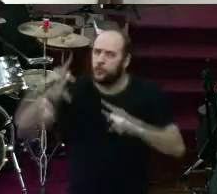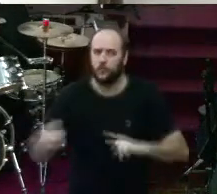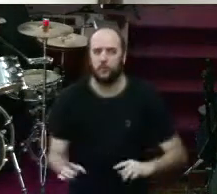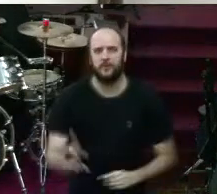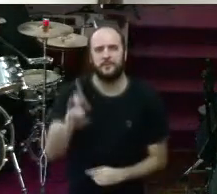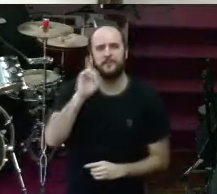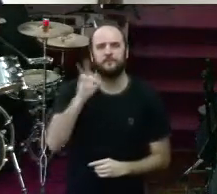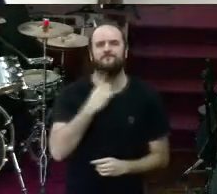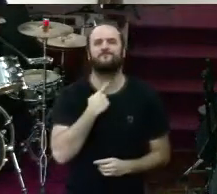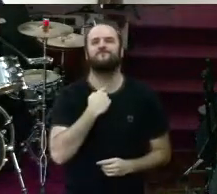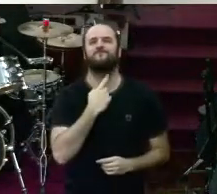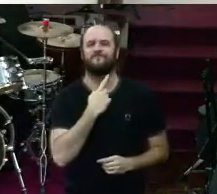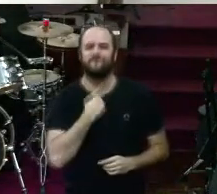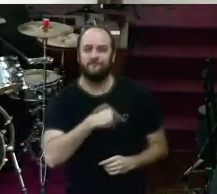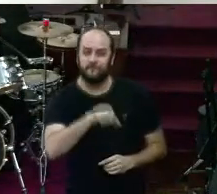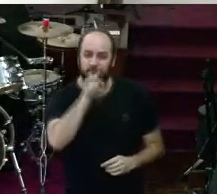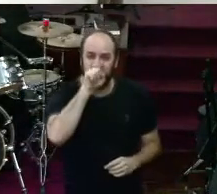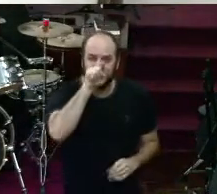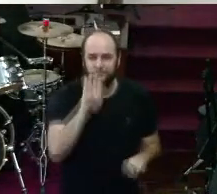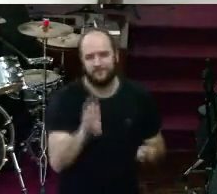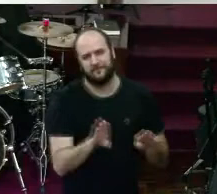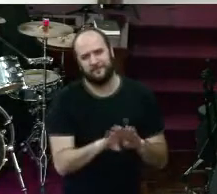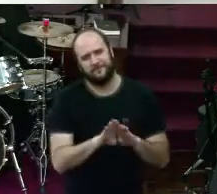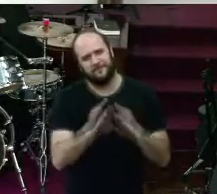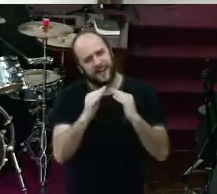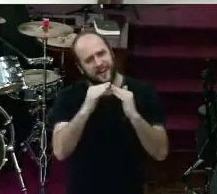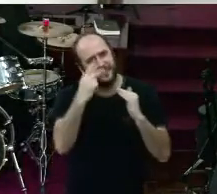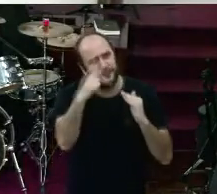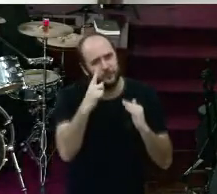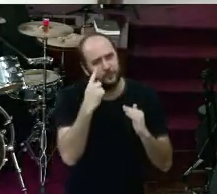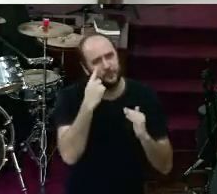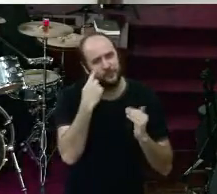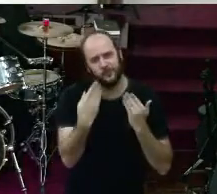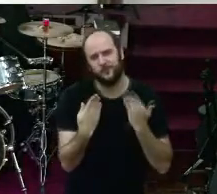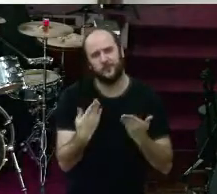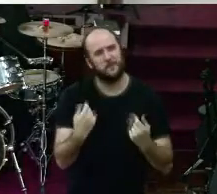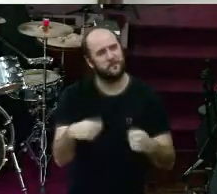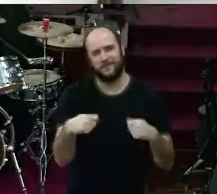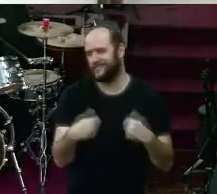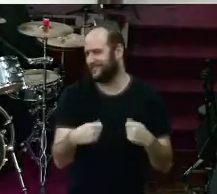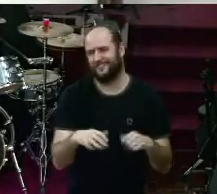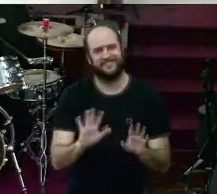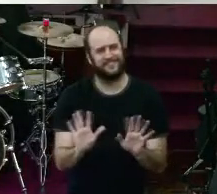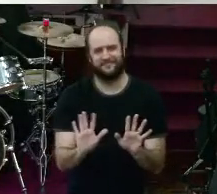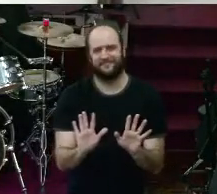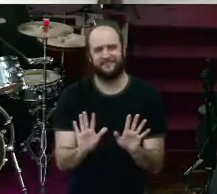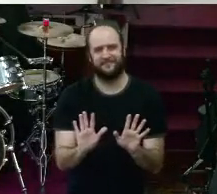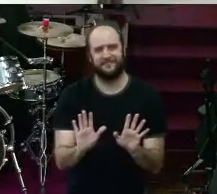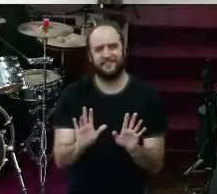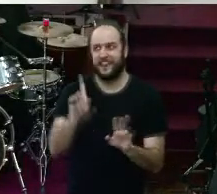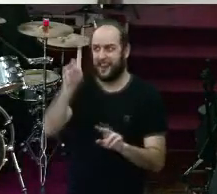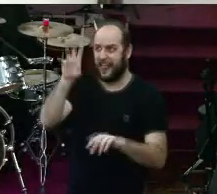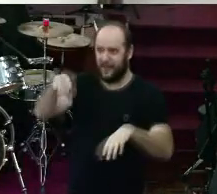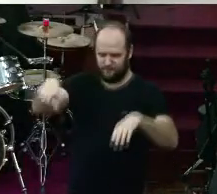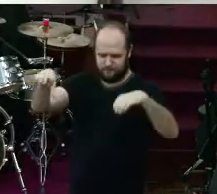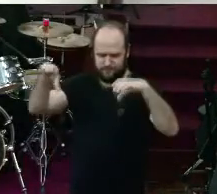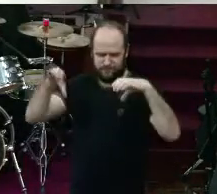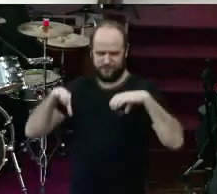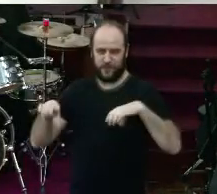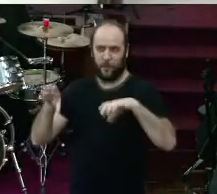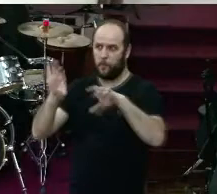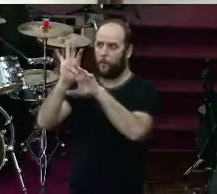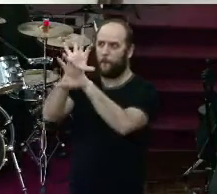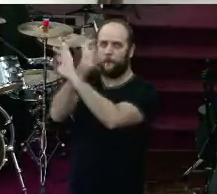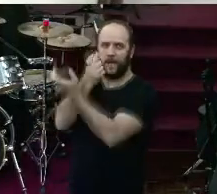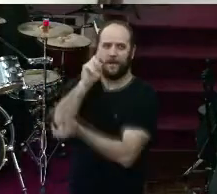sua casa agora, você, minha irmã também, não duvide disso. O trono não está vazio, o Senhor